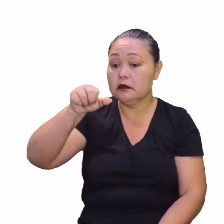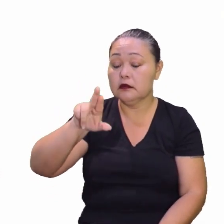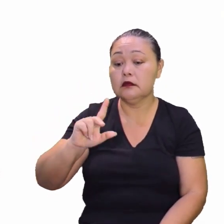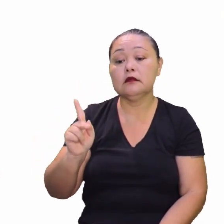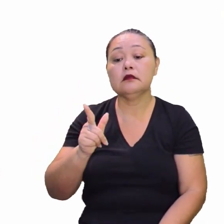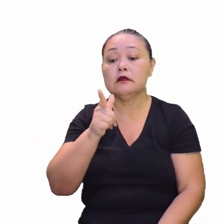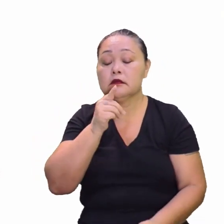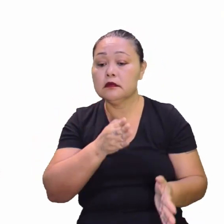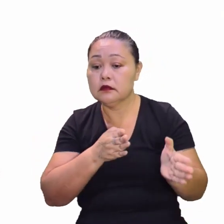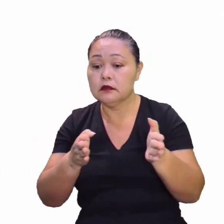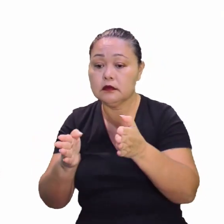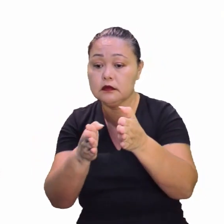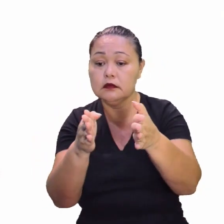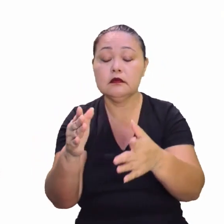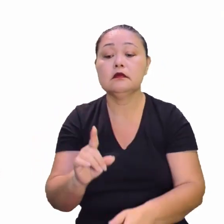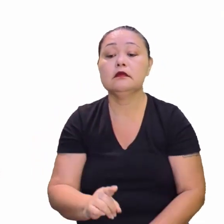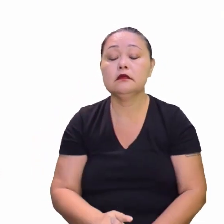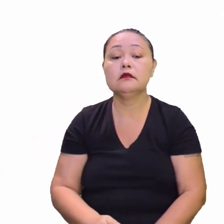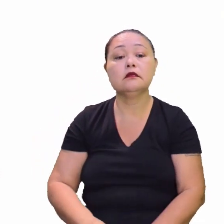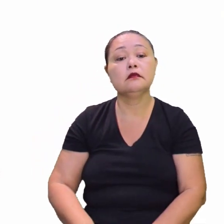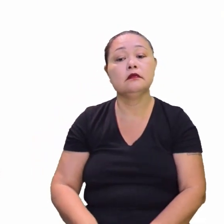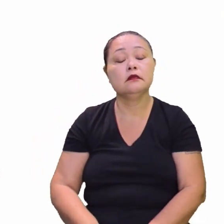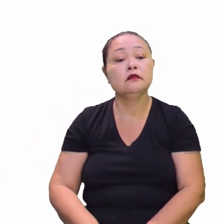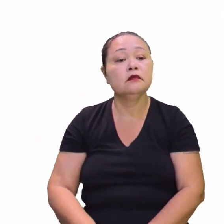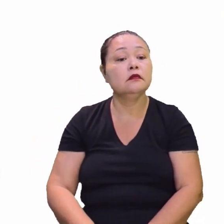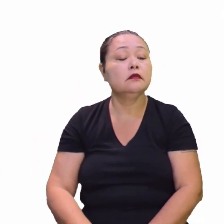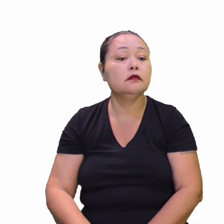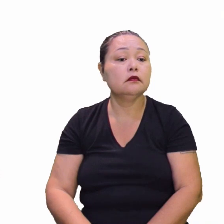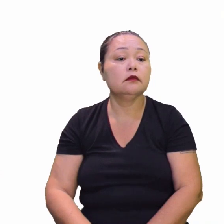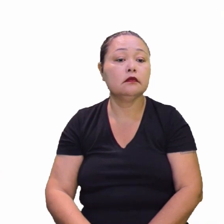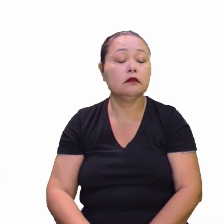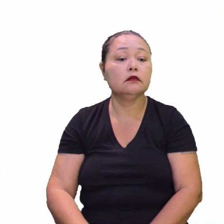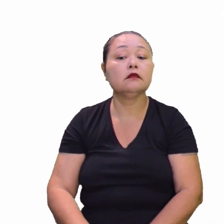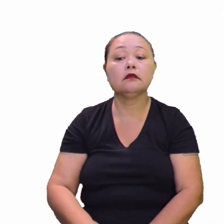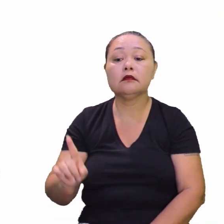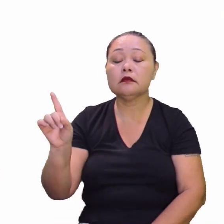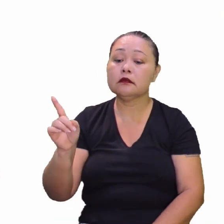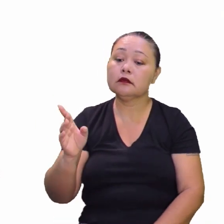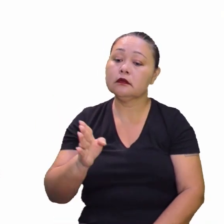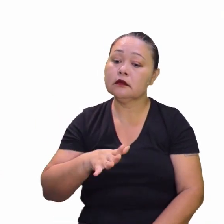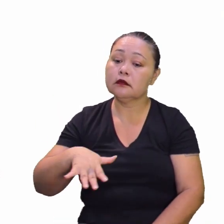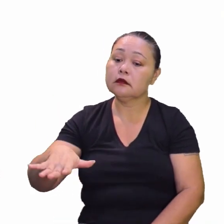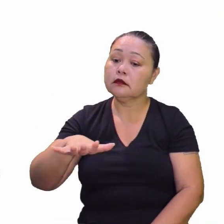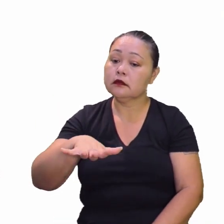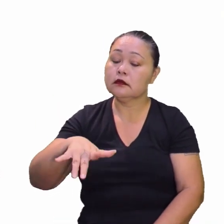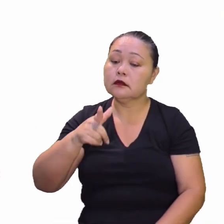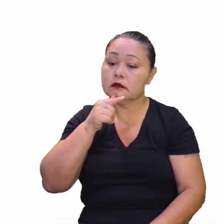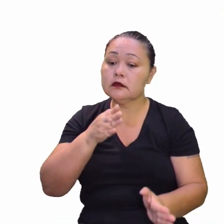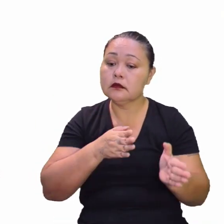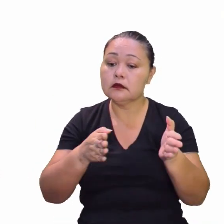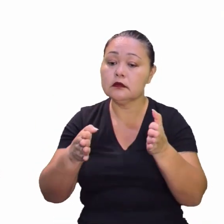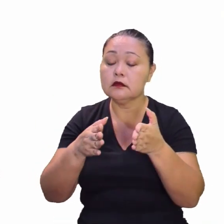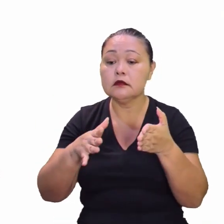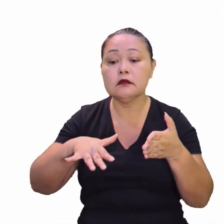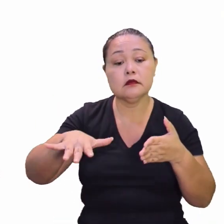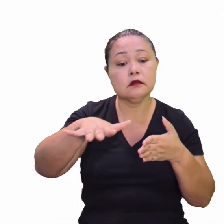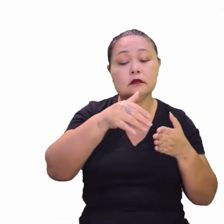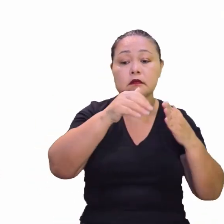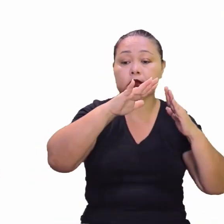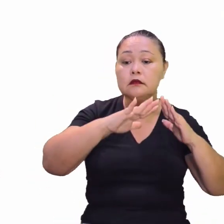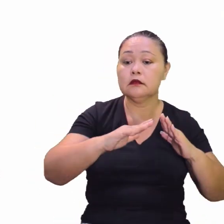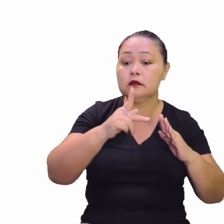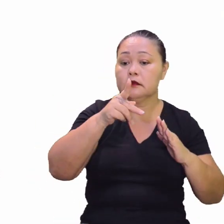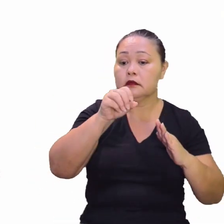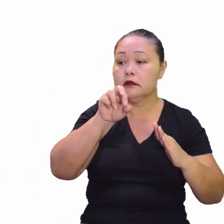mar, hidroviário. Hidroviário. Beleza. Então, ó, nessas hidrovias a gente tem os complexos portuários,